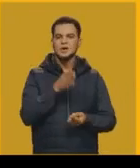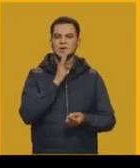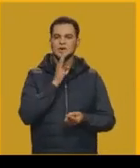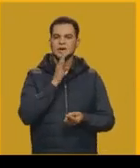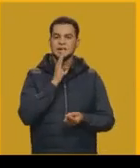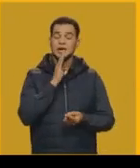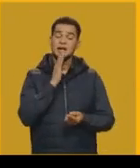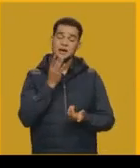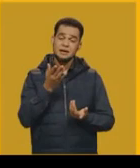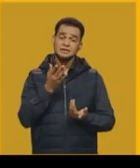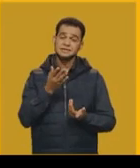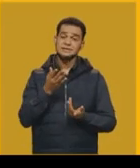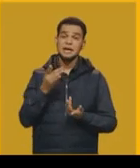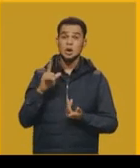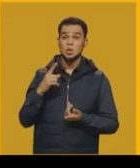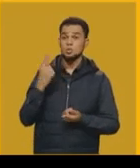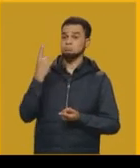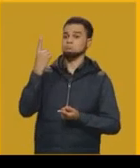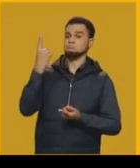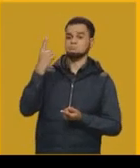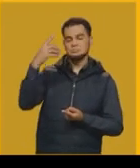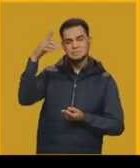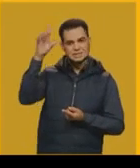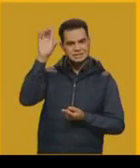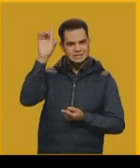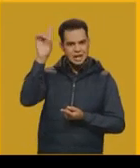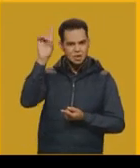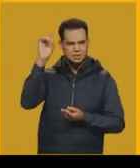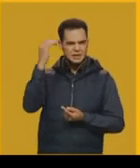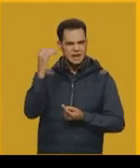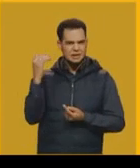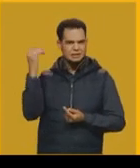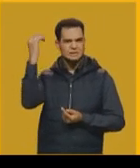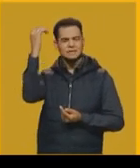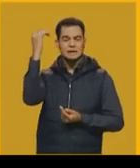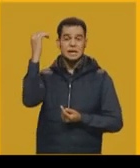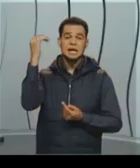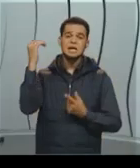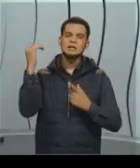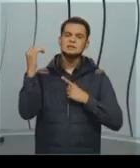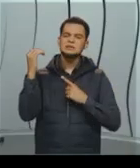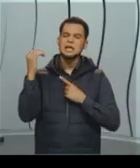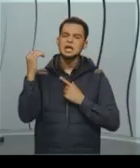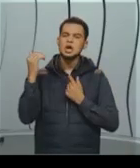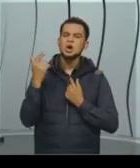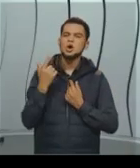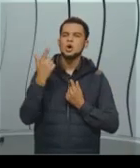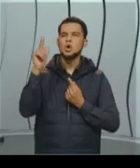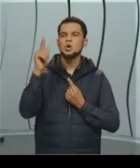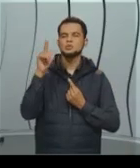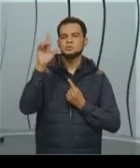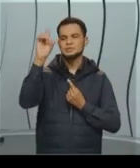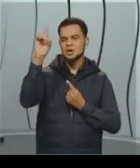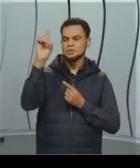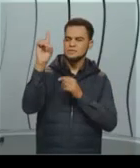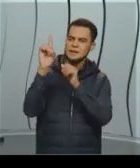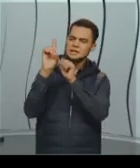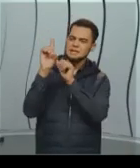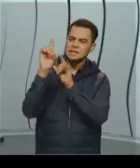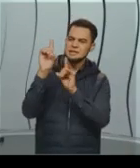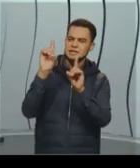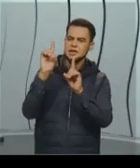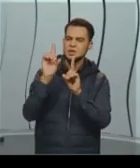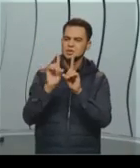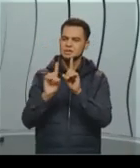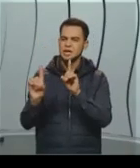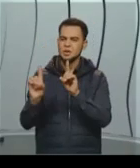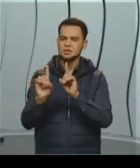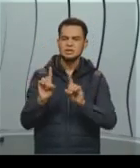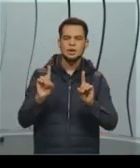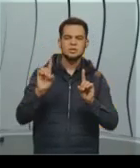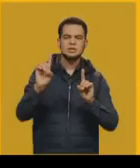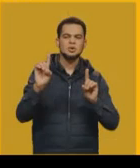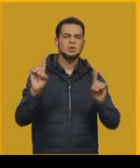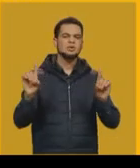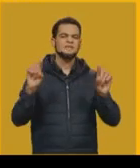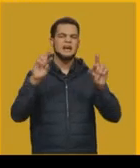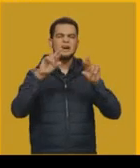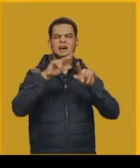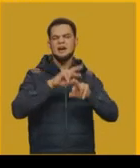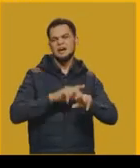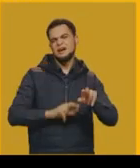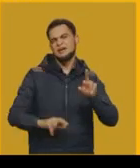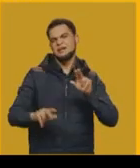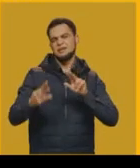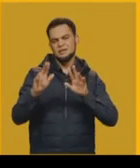Deus criador e tem uma referência muito grande, né, de outras divindades, tendo as suas crenças aí como importante guia. Uma figura